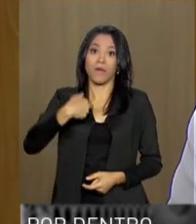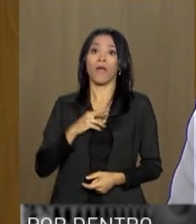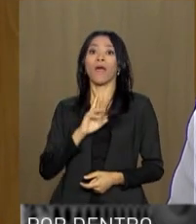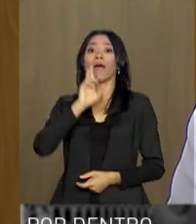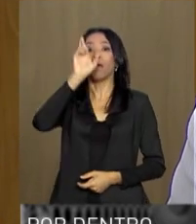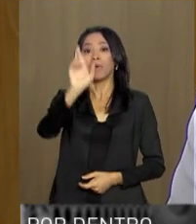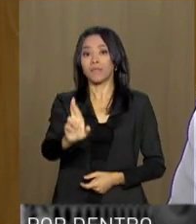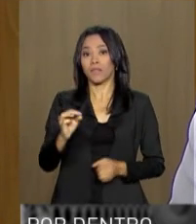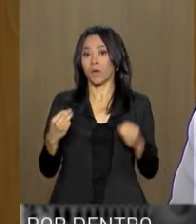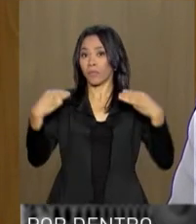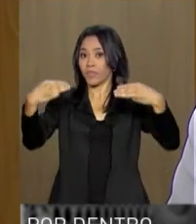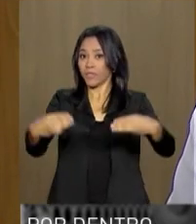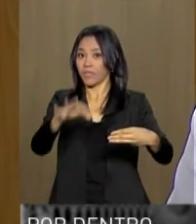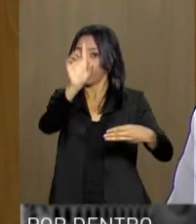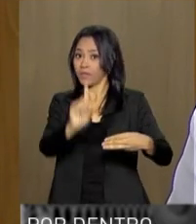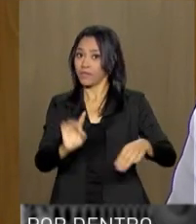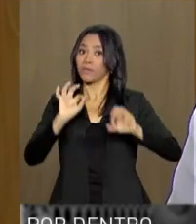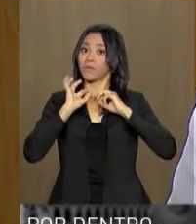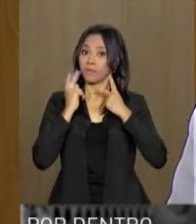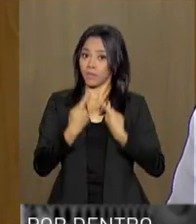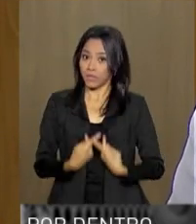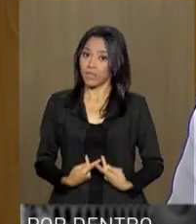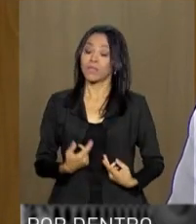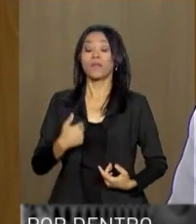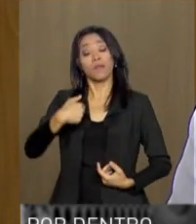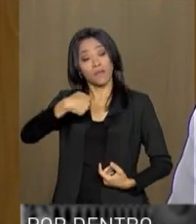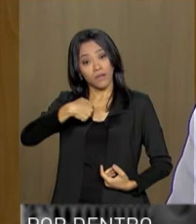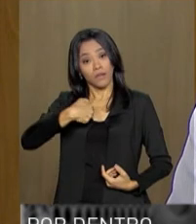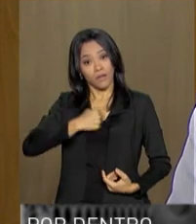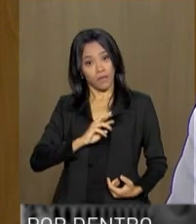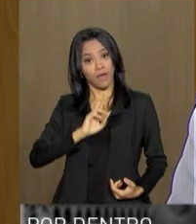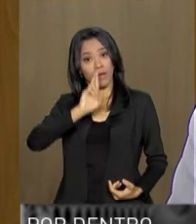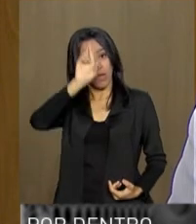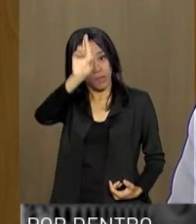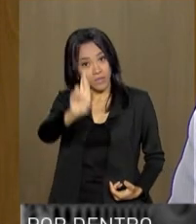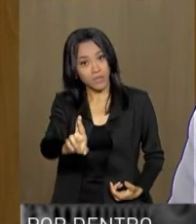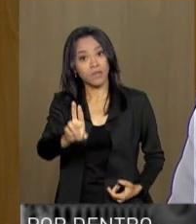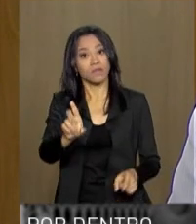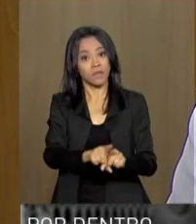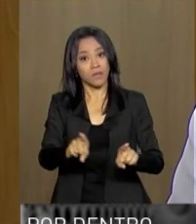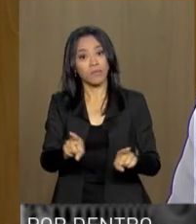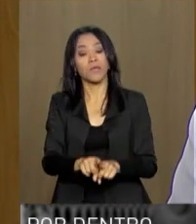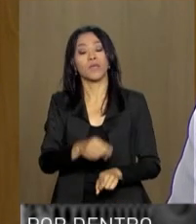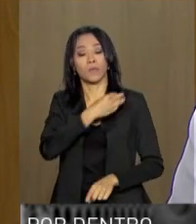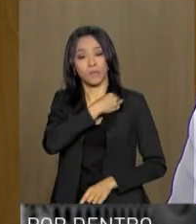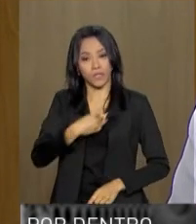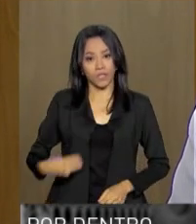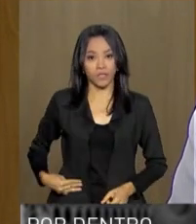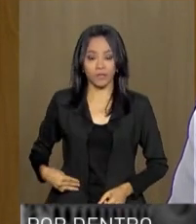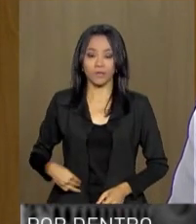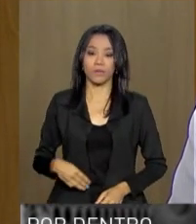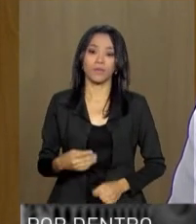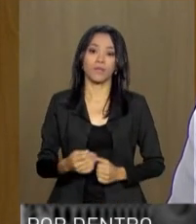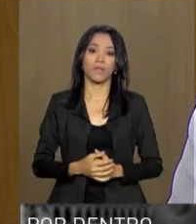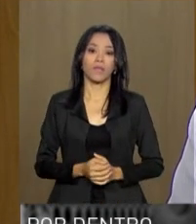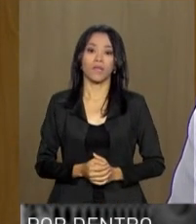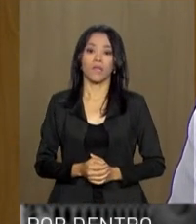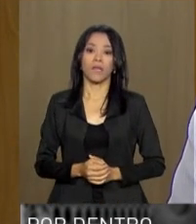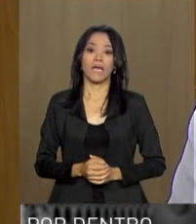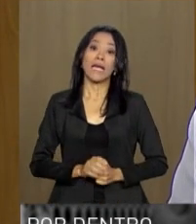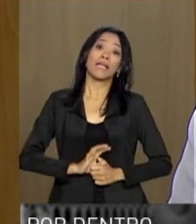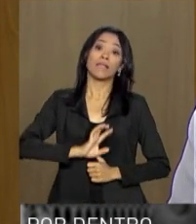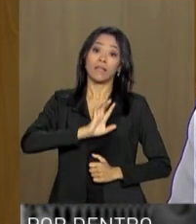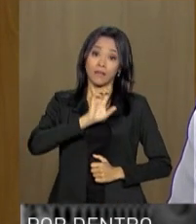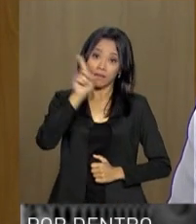é representando o ministério humanos gustavo rocha nós também porque na ocasião